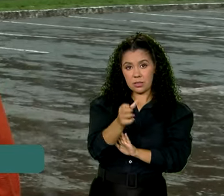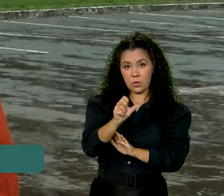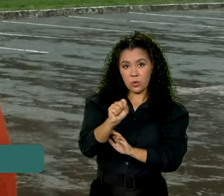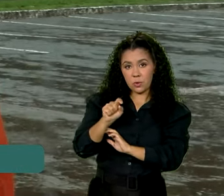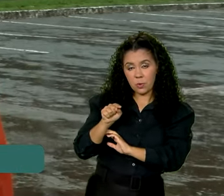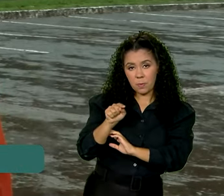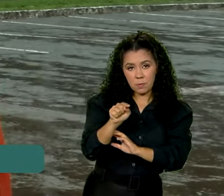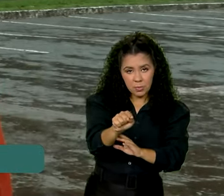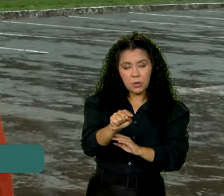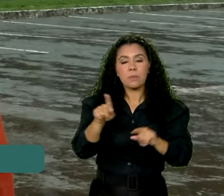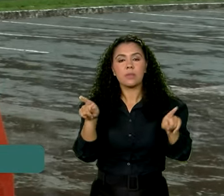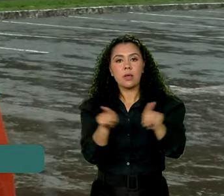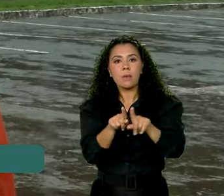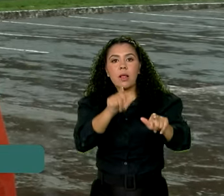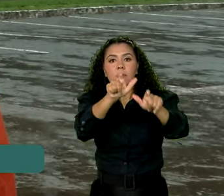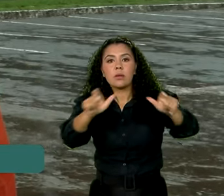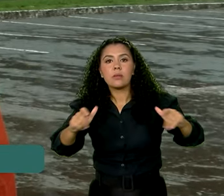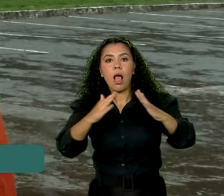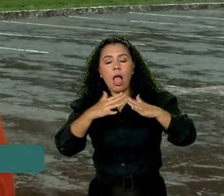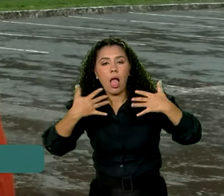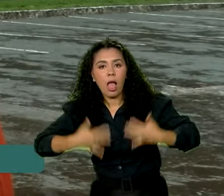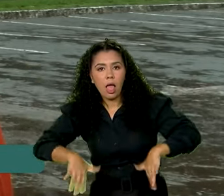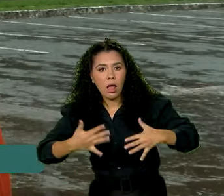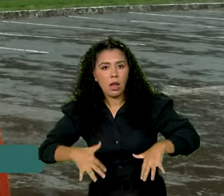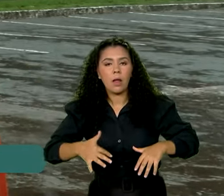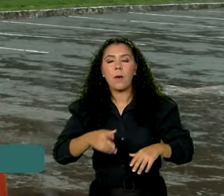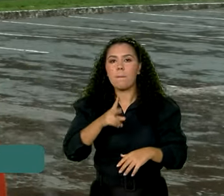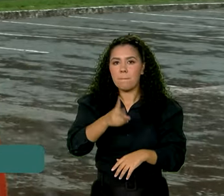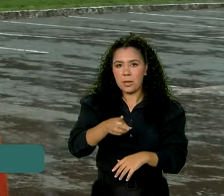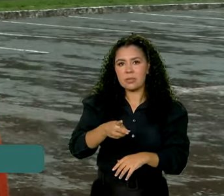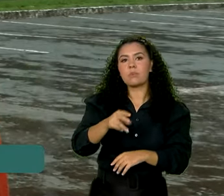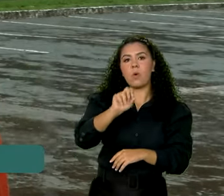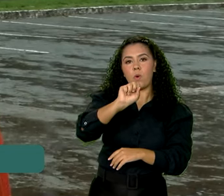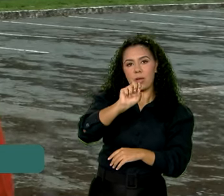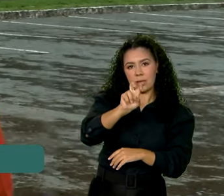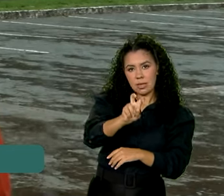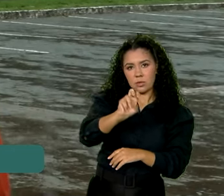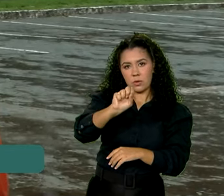68.345, o número de desalojados permanece o mesmo,